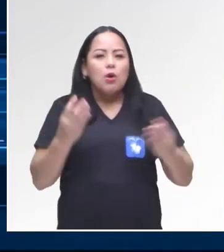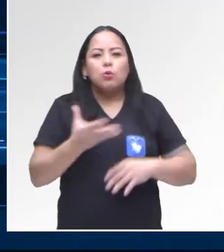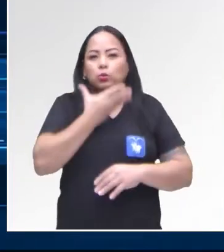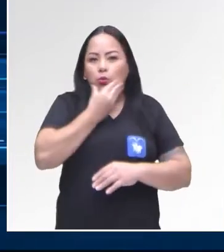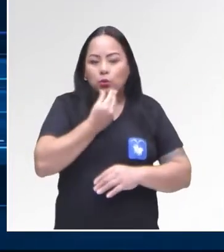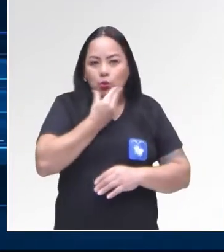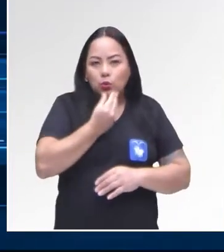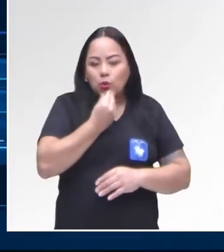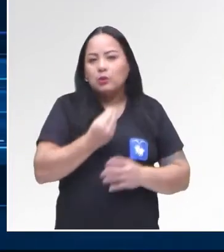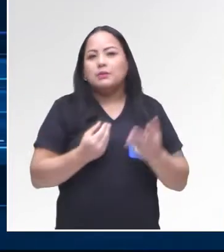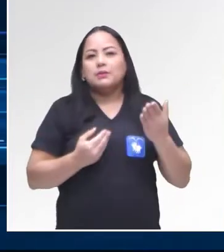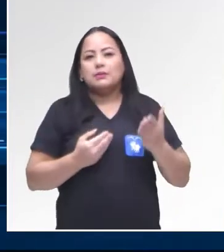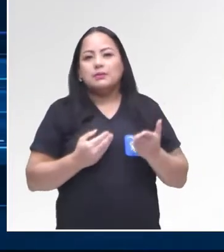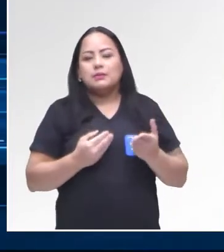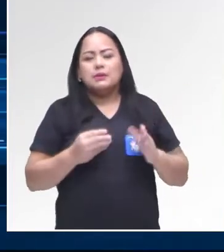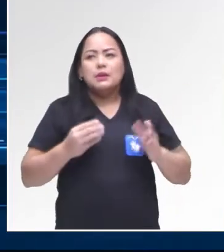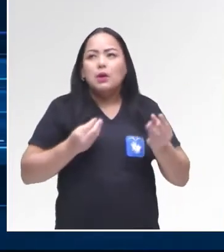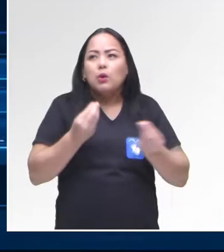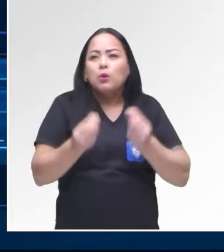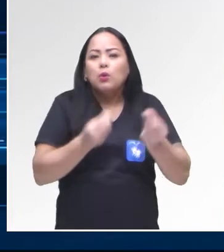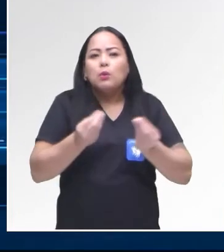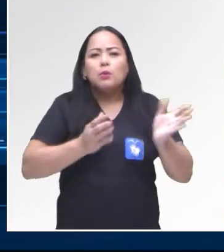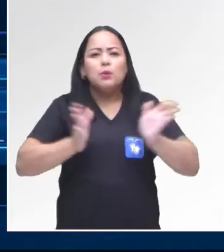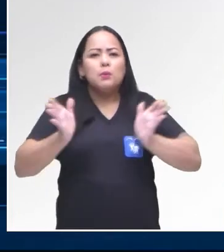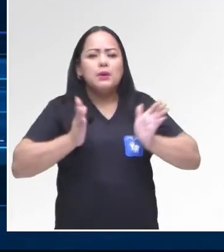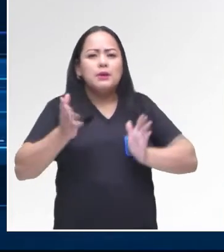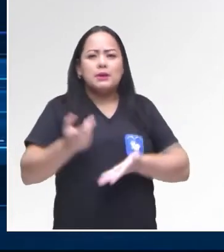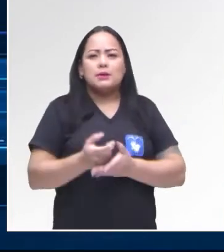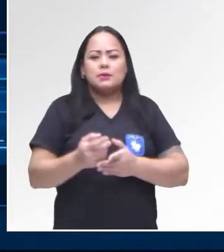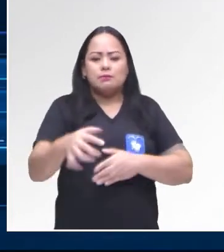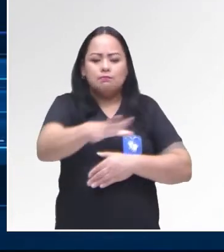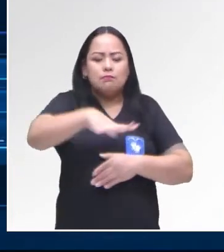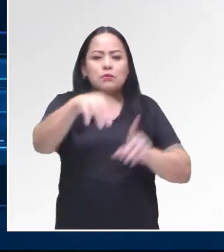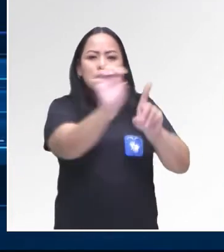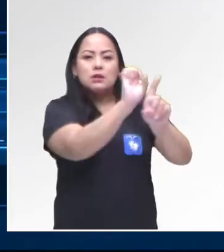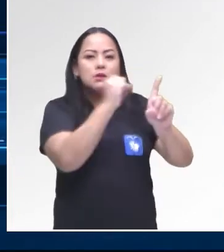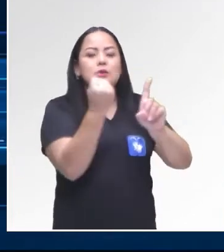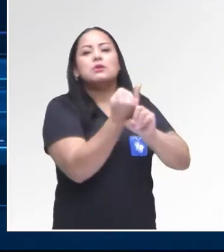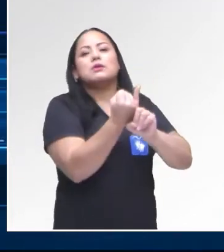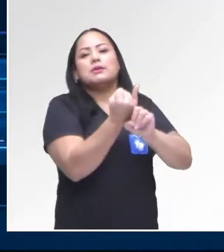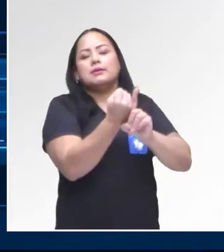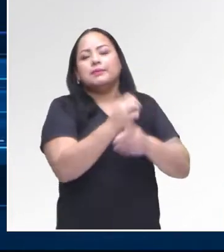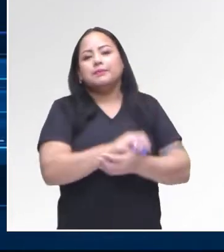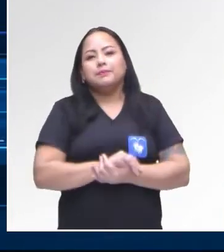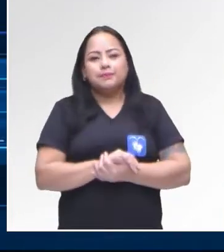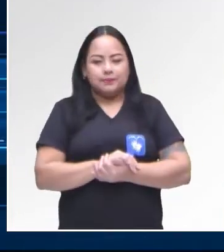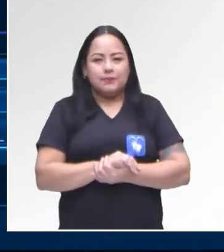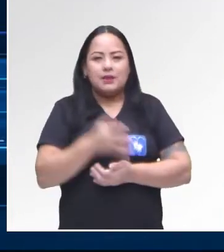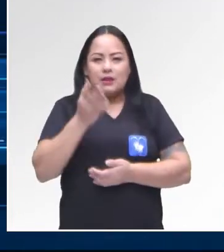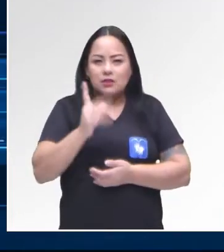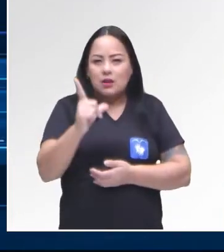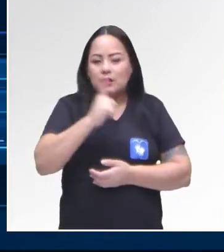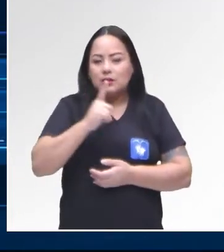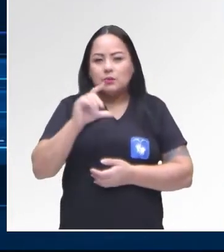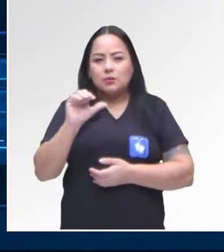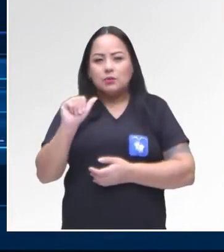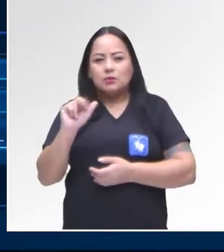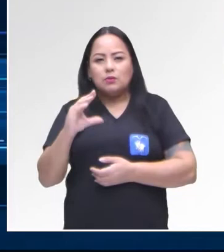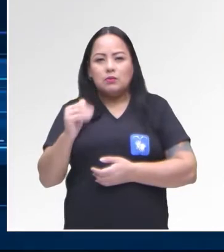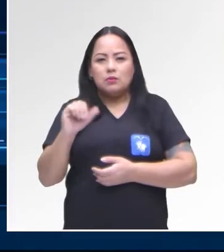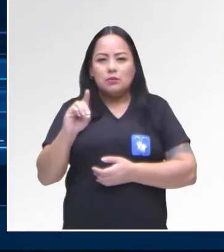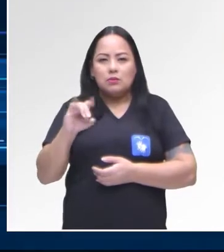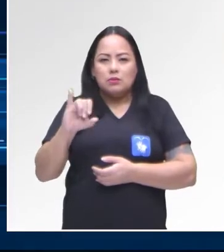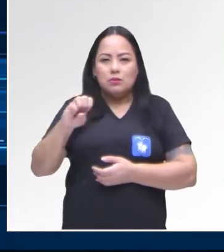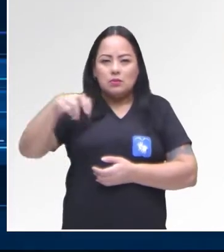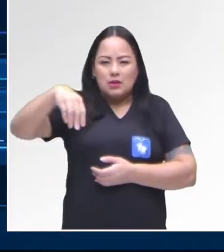homem e do seu momento ali na sociedade? Já estamos no arcadismo agora. O barroco